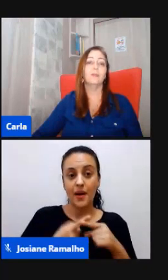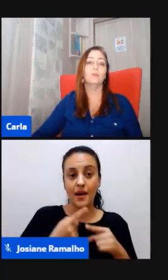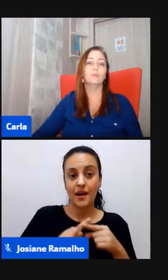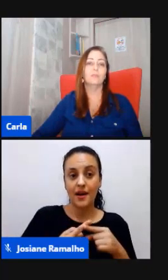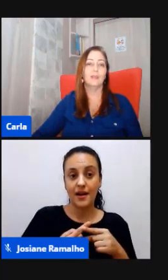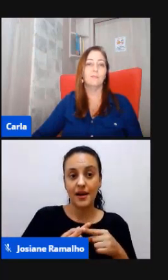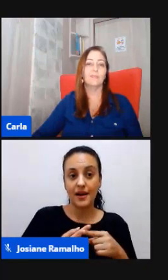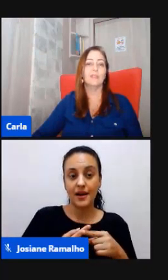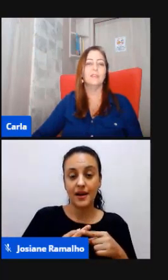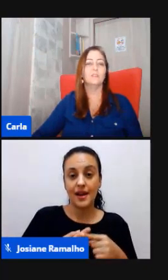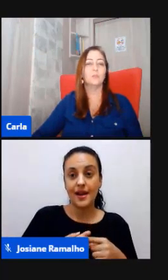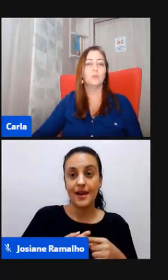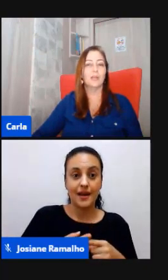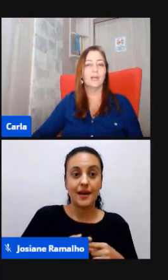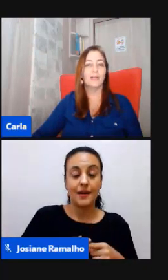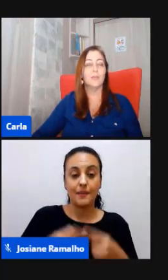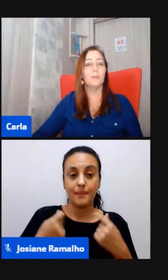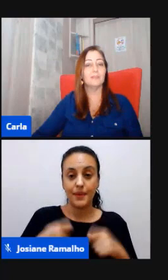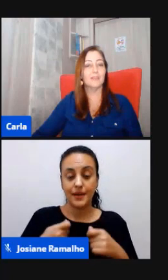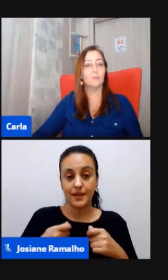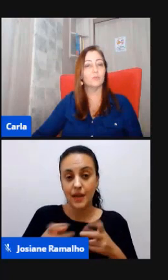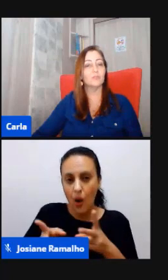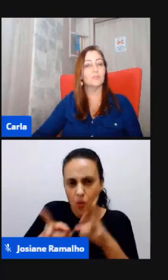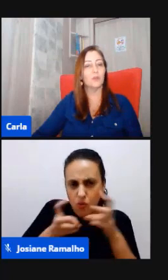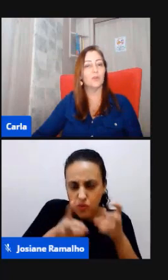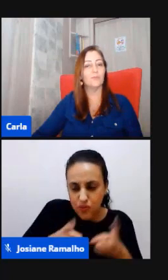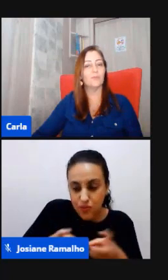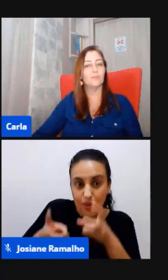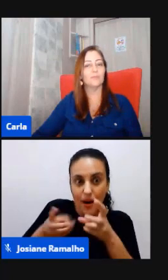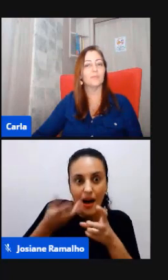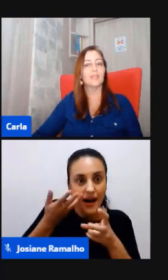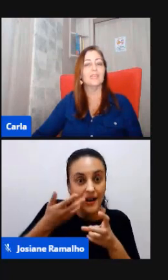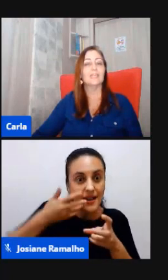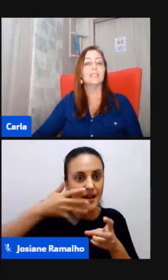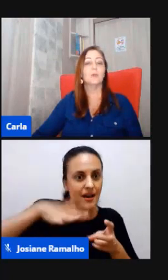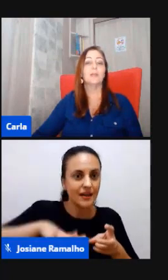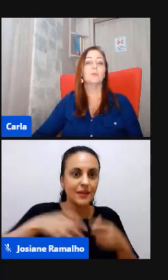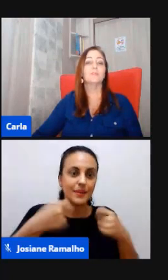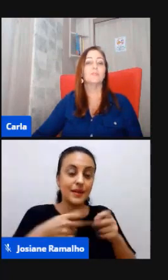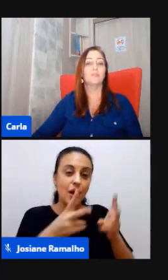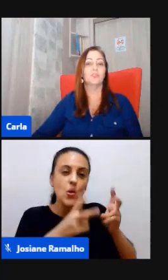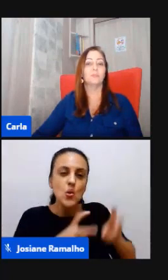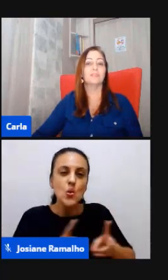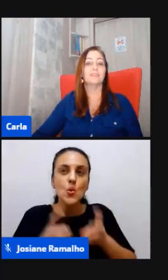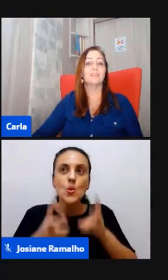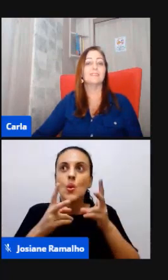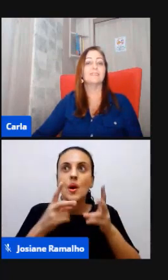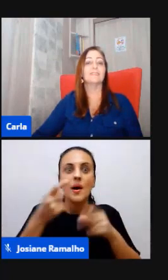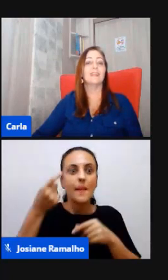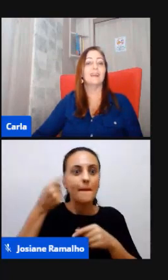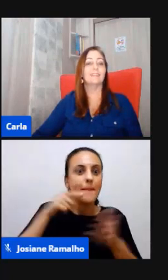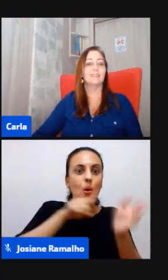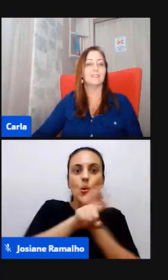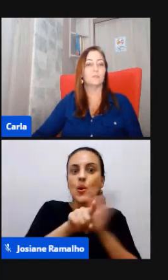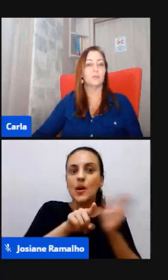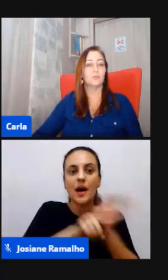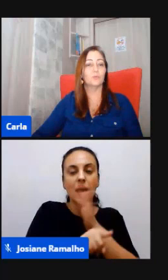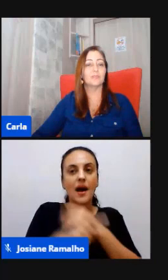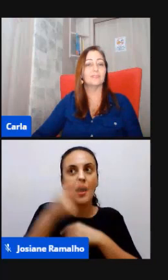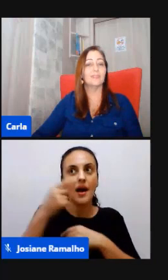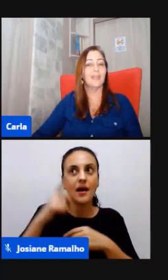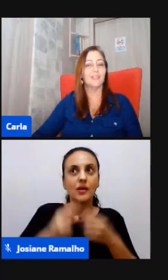criança perguntar, explorar e pensar por si só. Então, Malaguzzi afirma, as crianças trazem